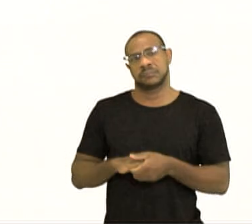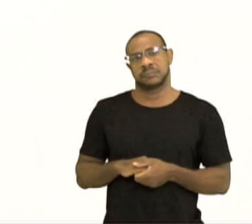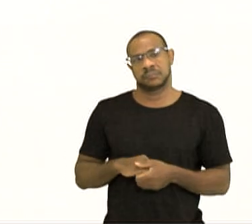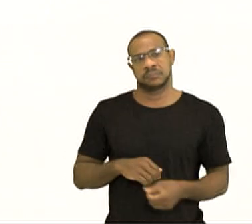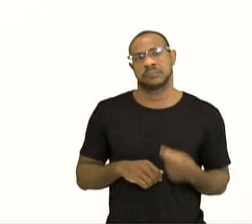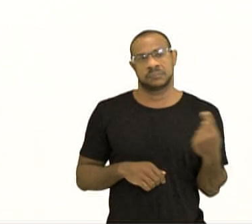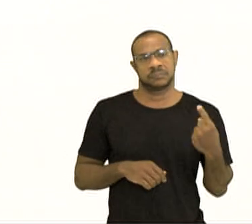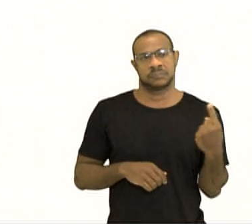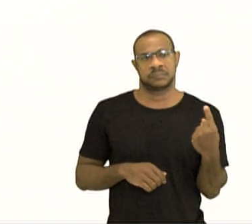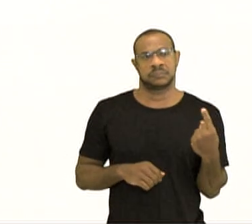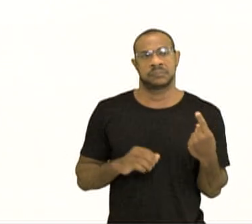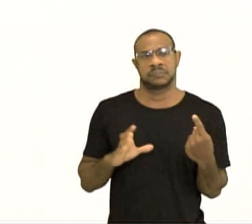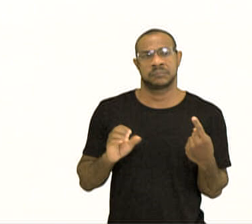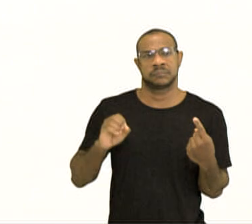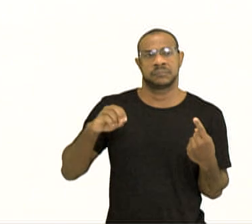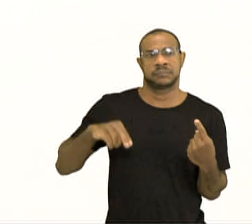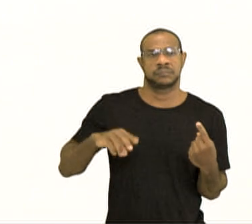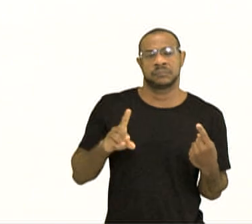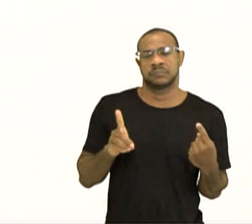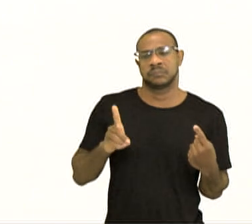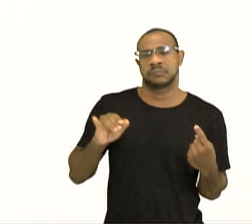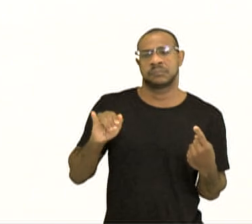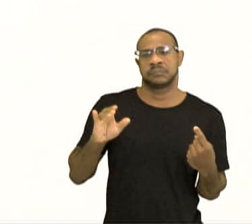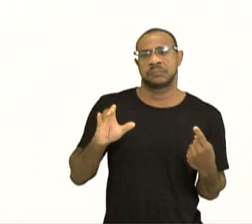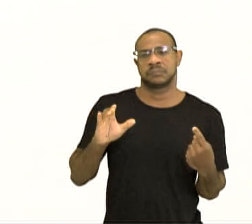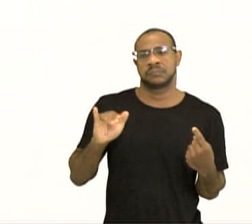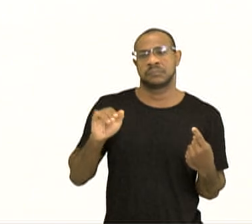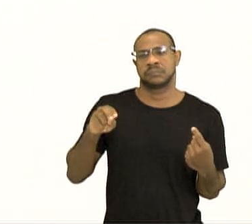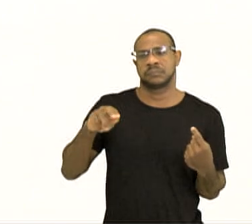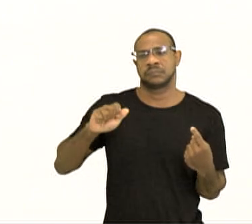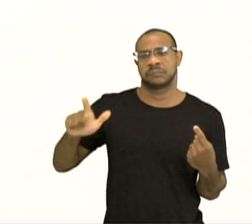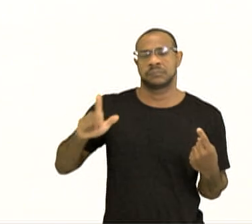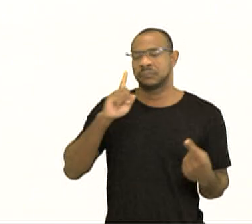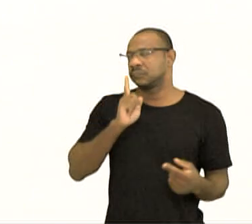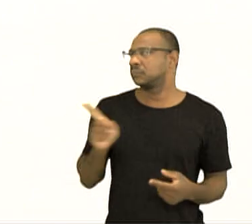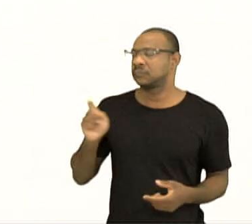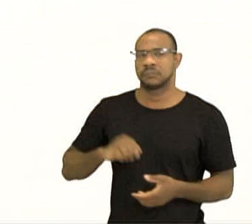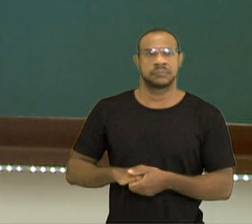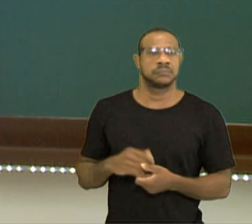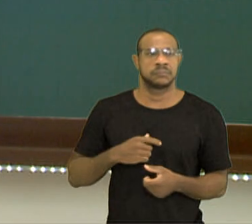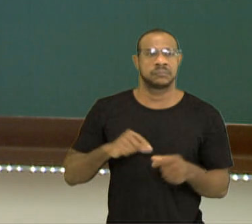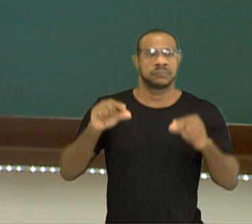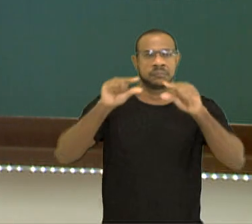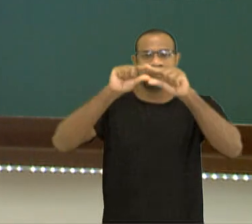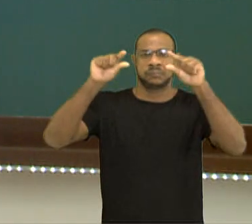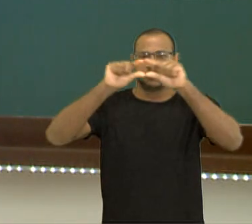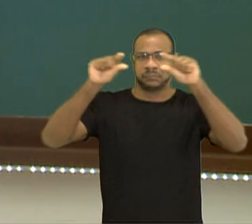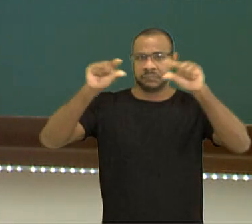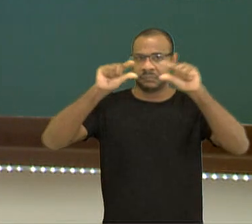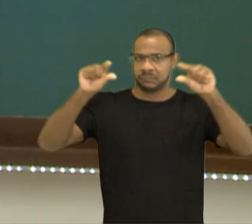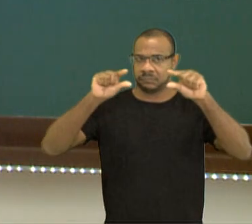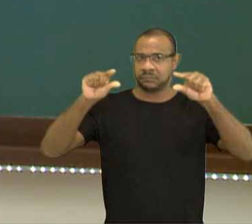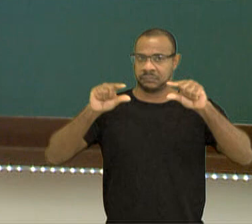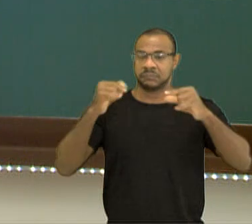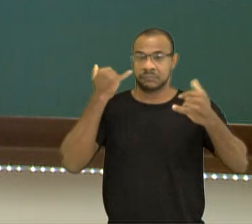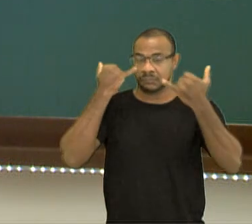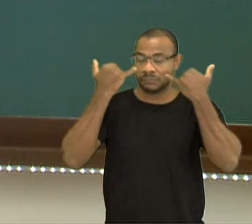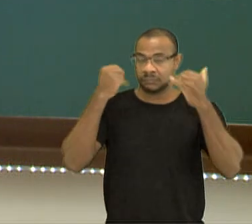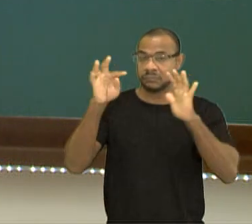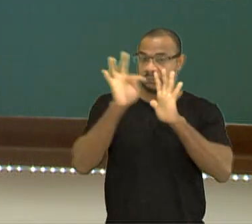primeira condicional, ok? Aqui eu tenho uma frase de acordo com informações do texto. Observem aqui, olha